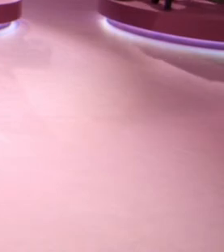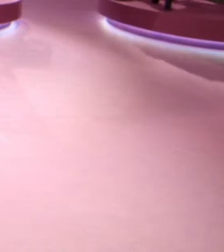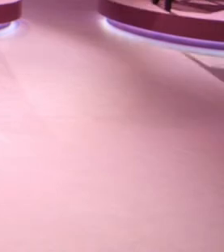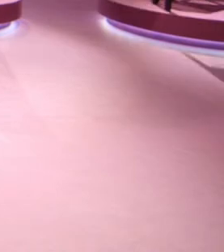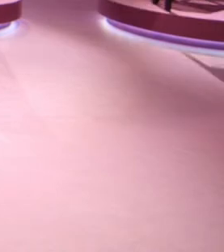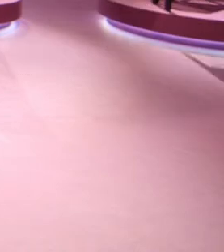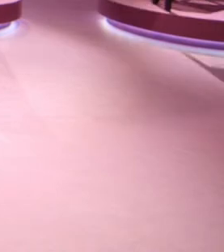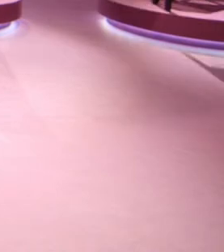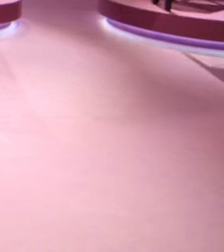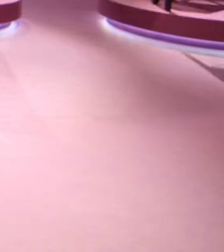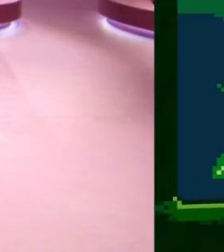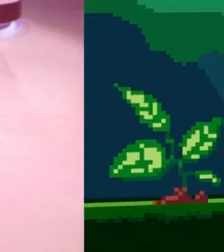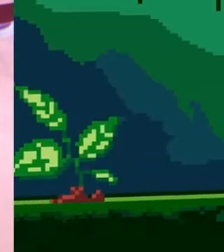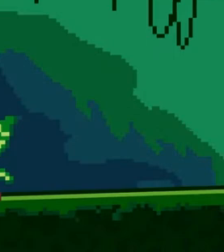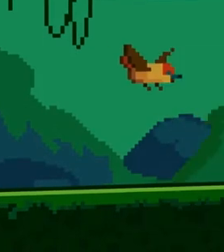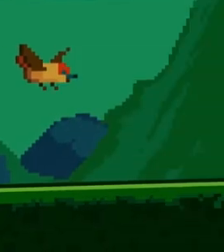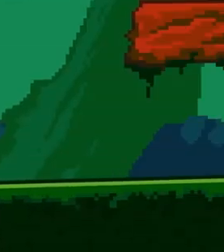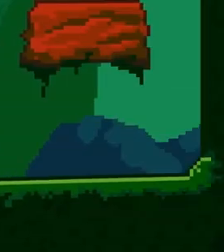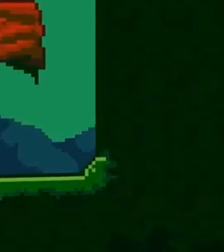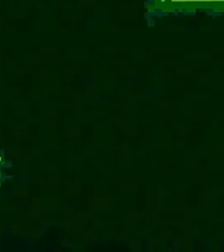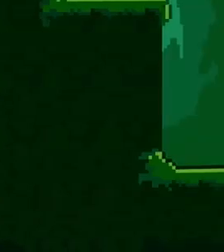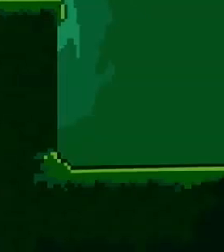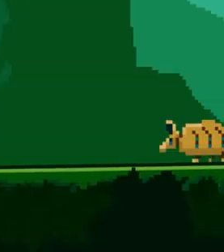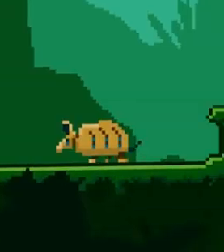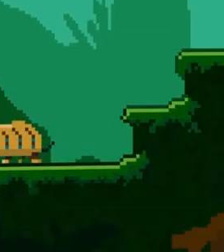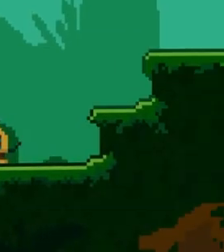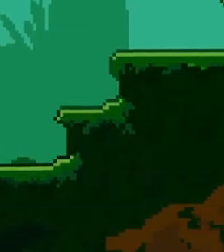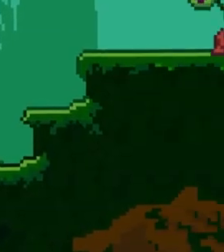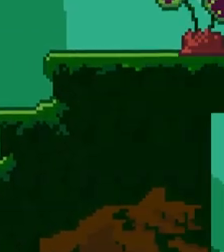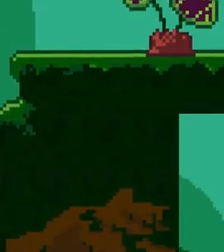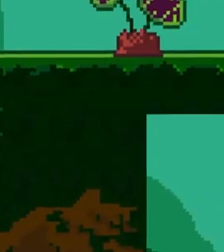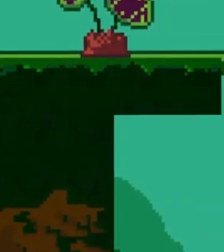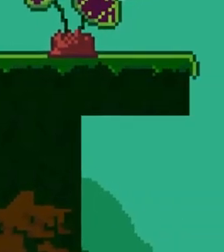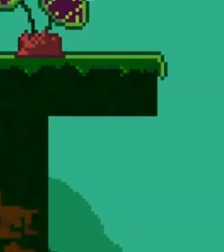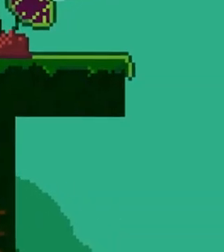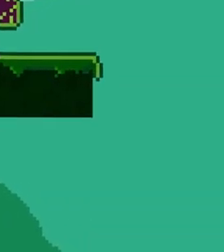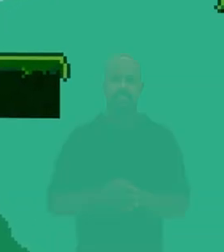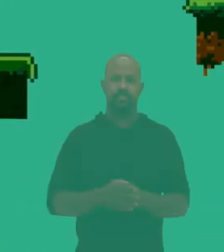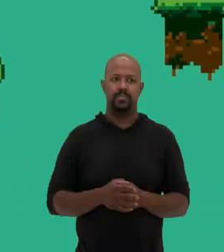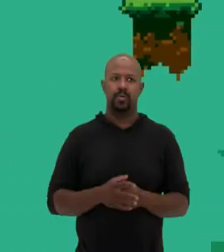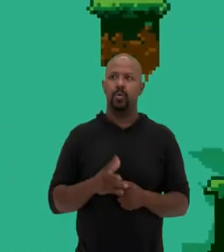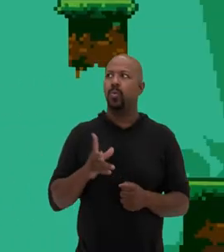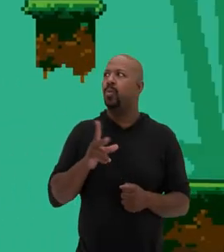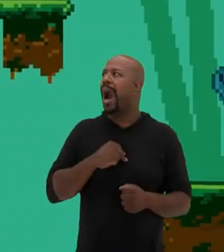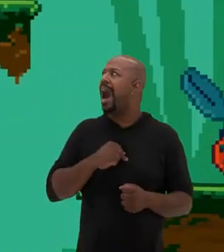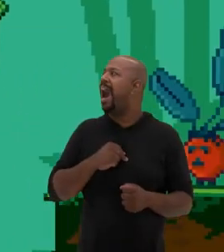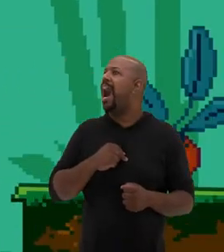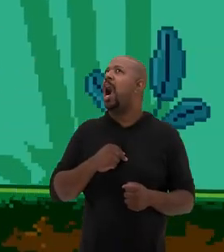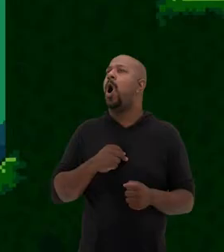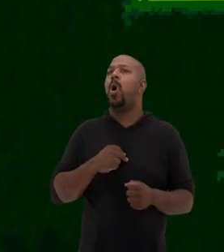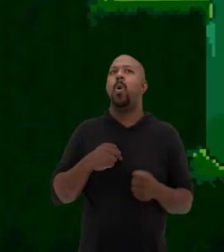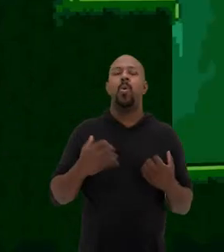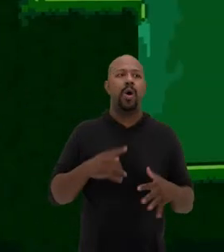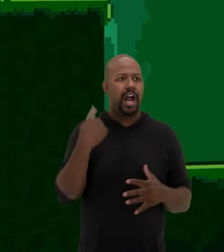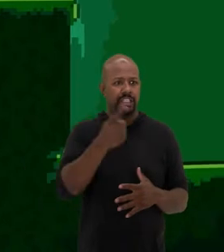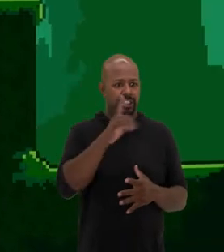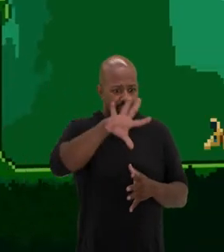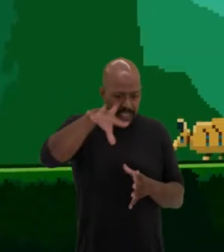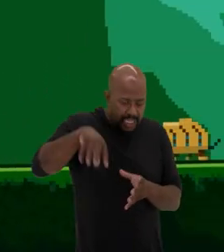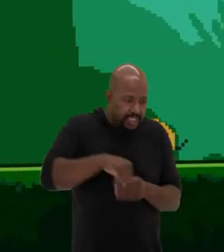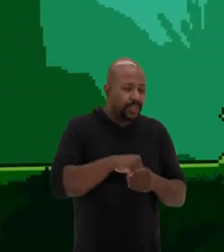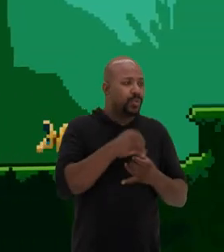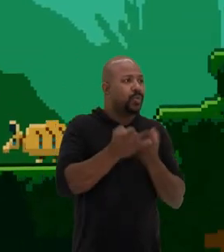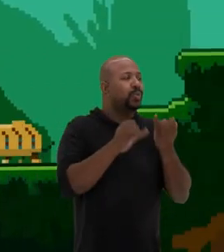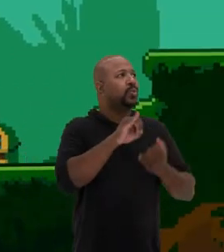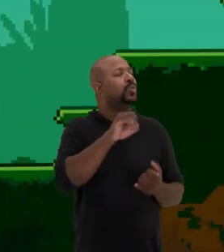E todos, de repente, desaparecem. Animação do cenário do jogo em uma fase de floresta. Uau! A gente tá